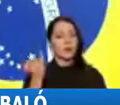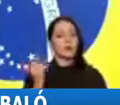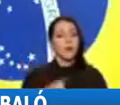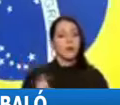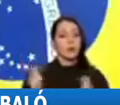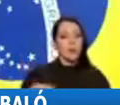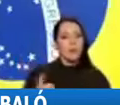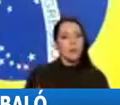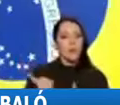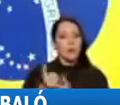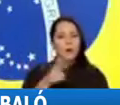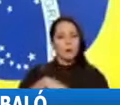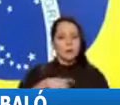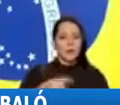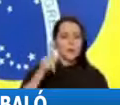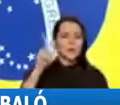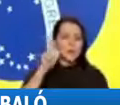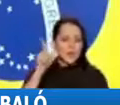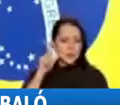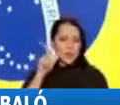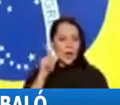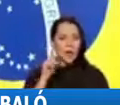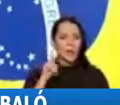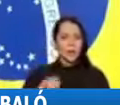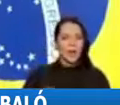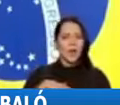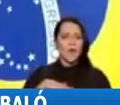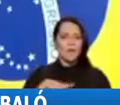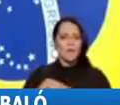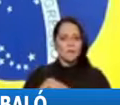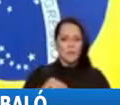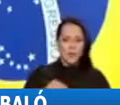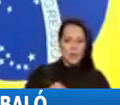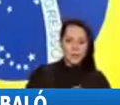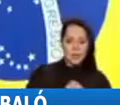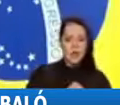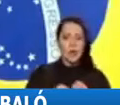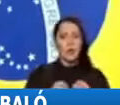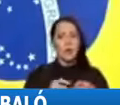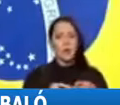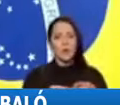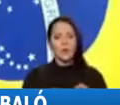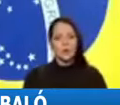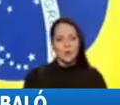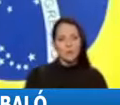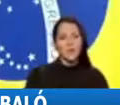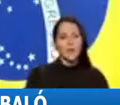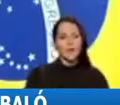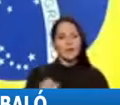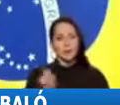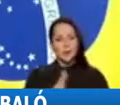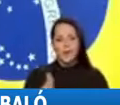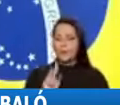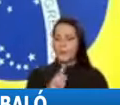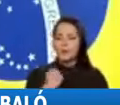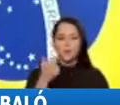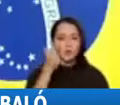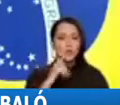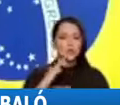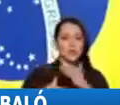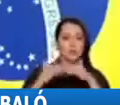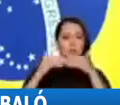de apoiar guiné-bissau informação Tá suave para nós podemos desenvolver